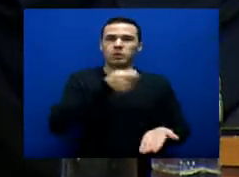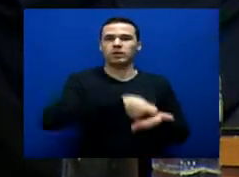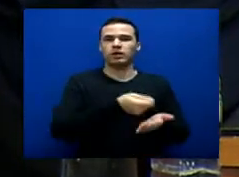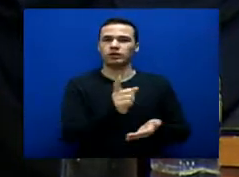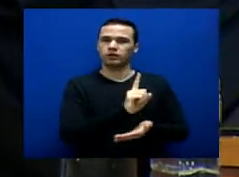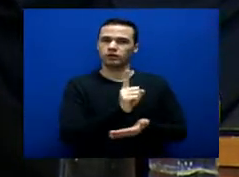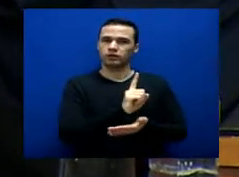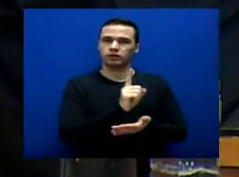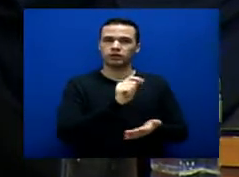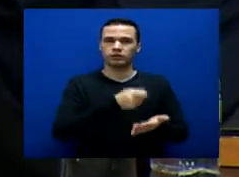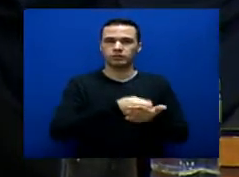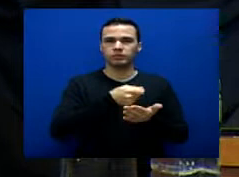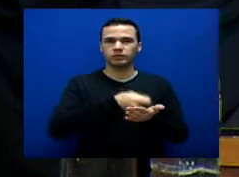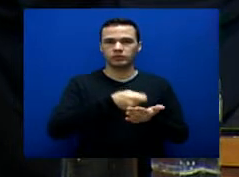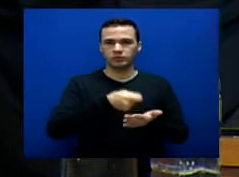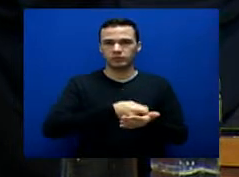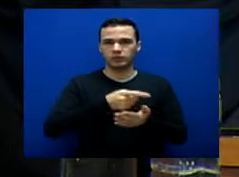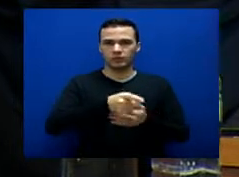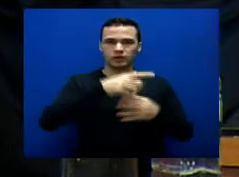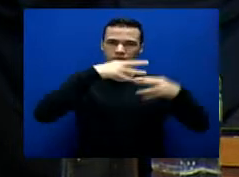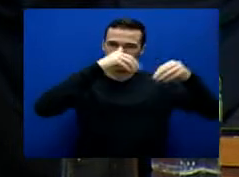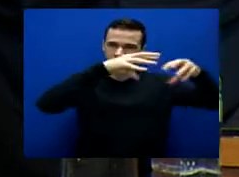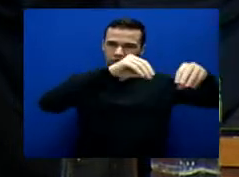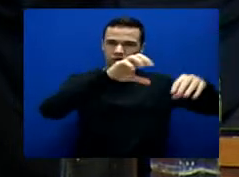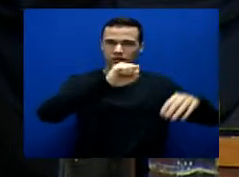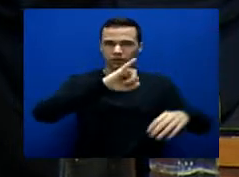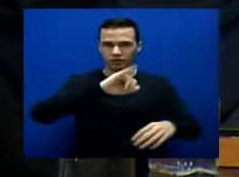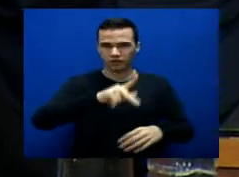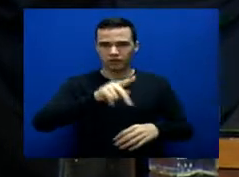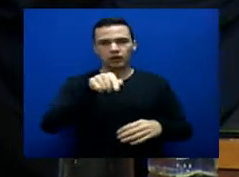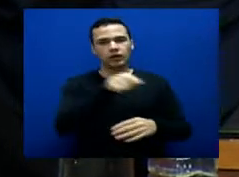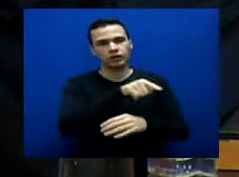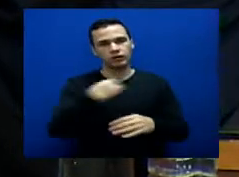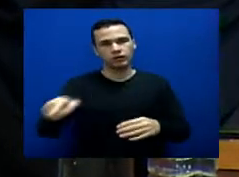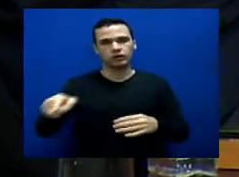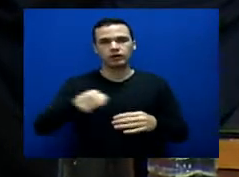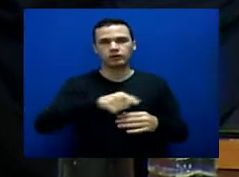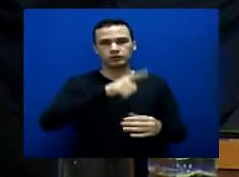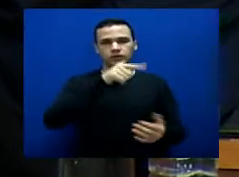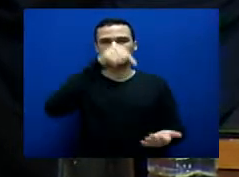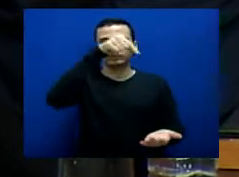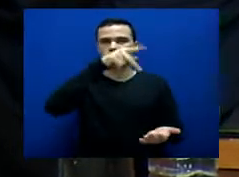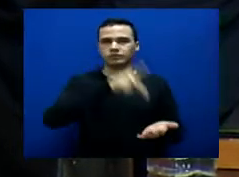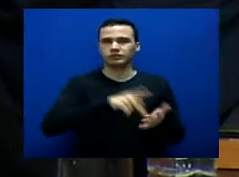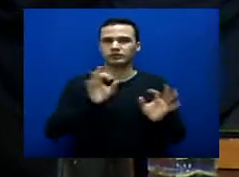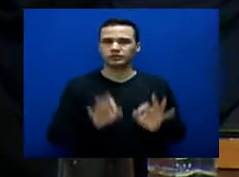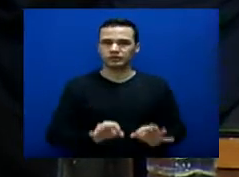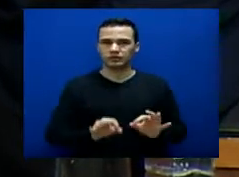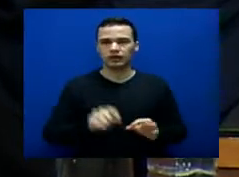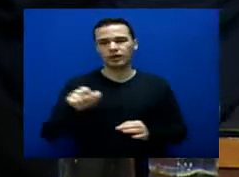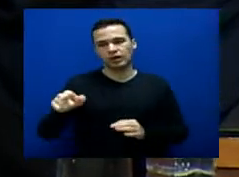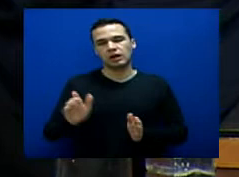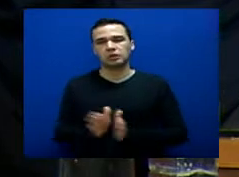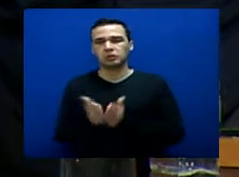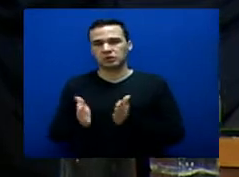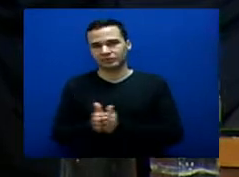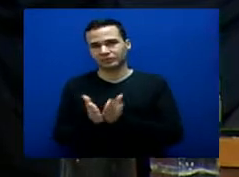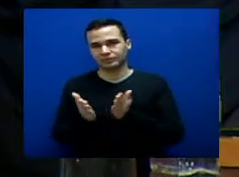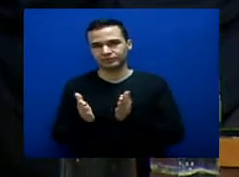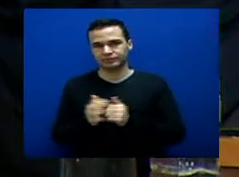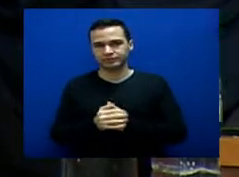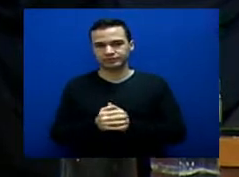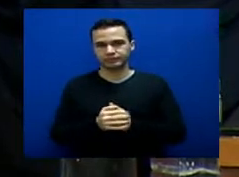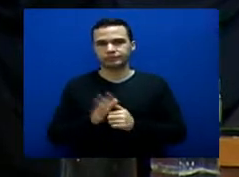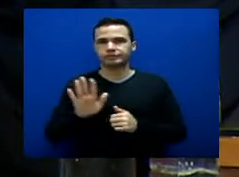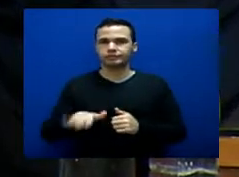de contribuição para o custeio da iluminação pública, CIP, os que comprovadamente estiverem em situação de vulnerabilidade social.